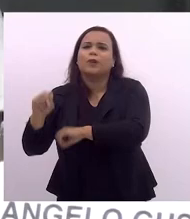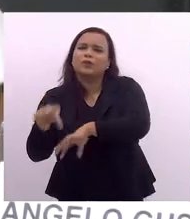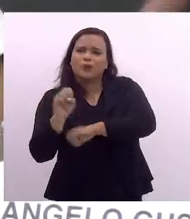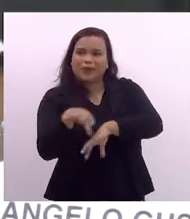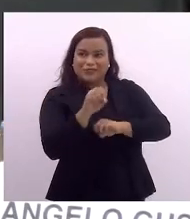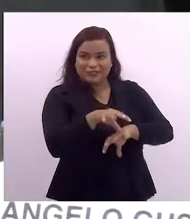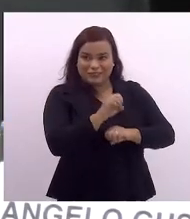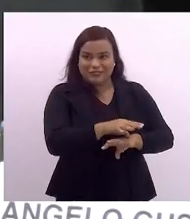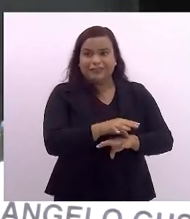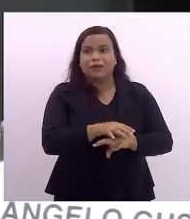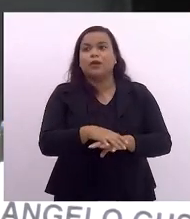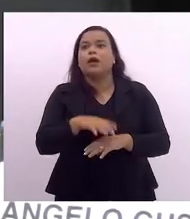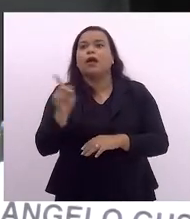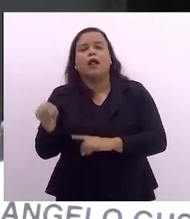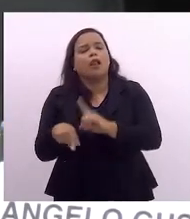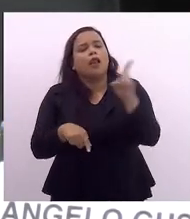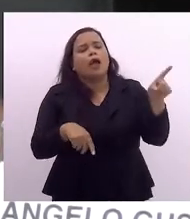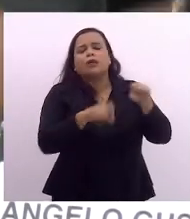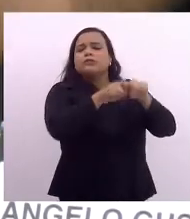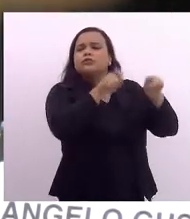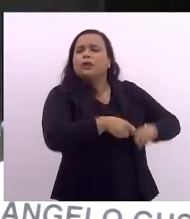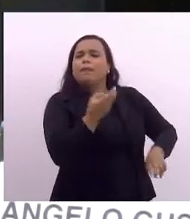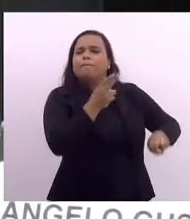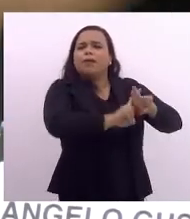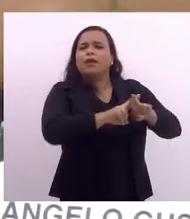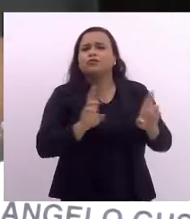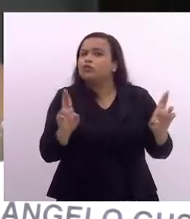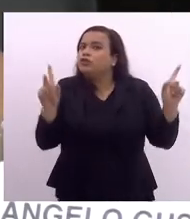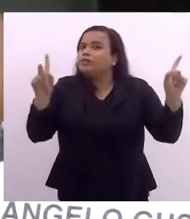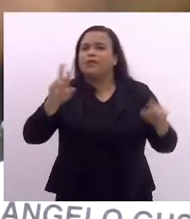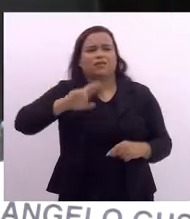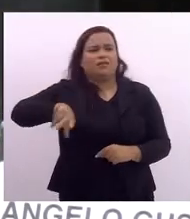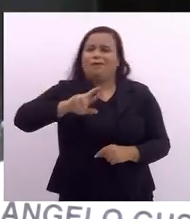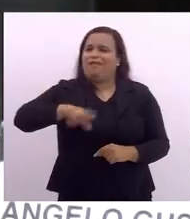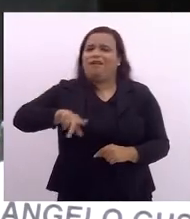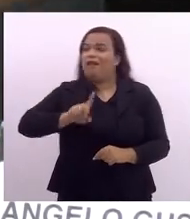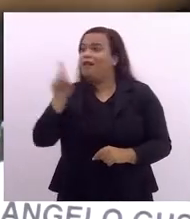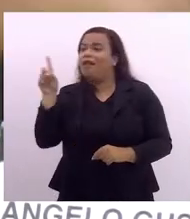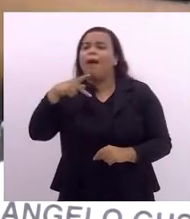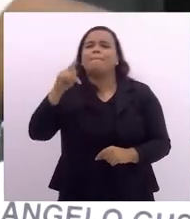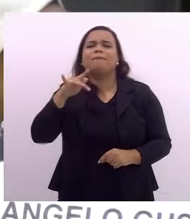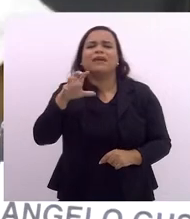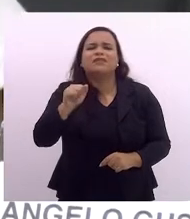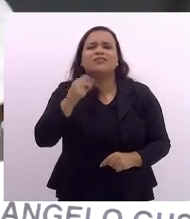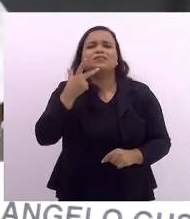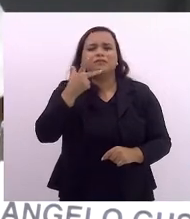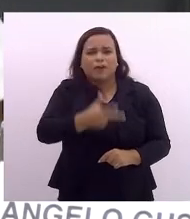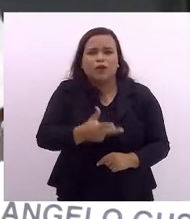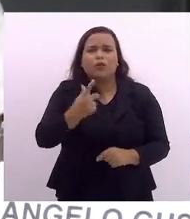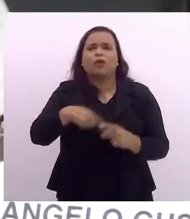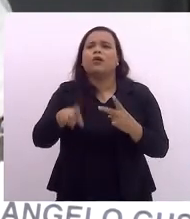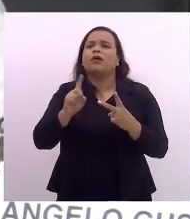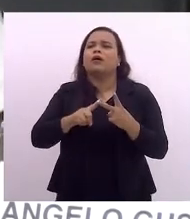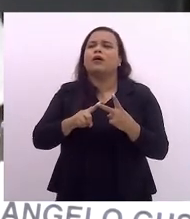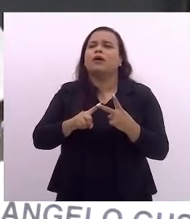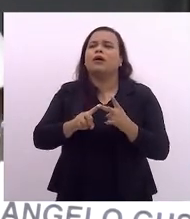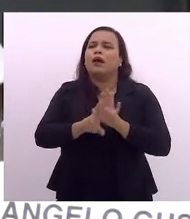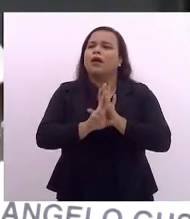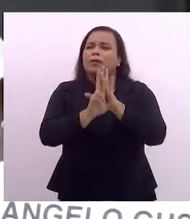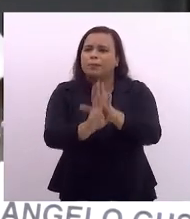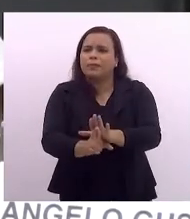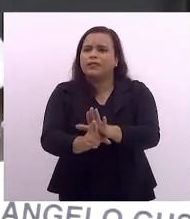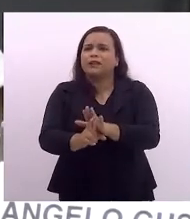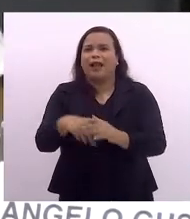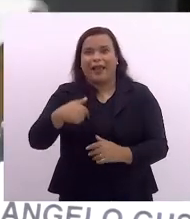diferente do sistema carcerário que nós ouvimos de Patrícia, que nós ouvimos da representante do Eu